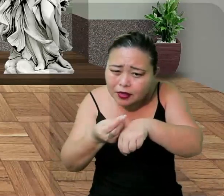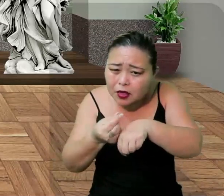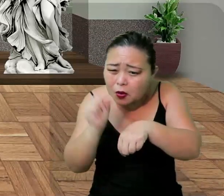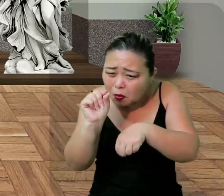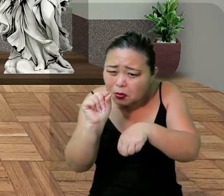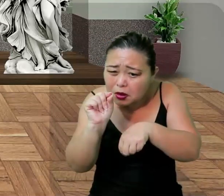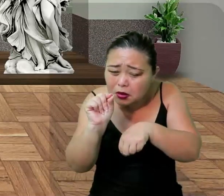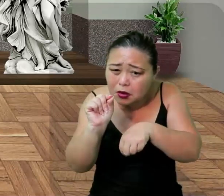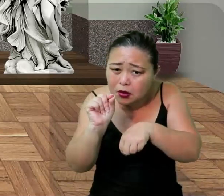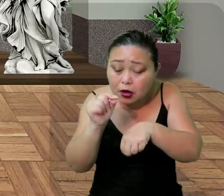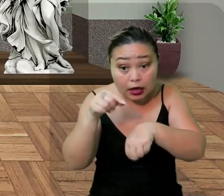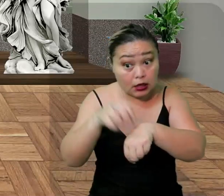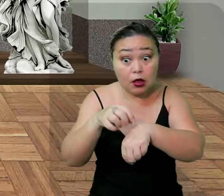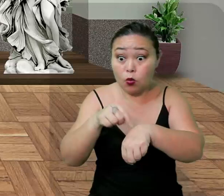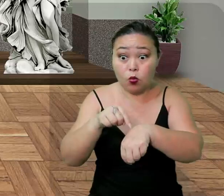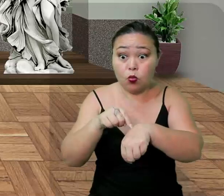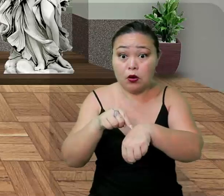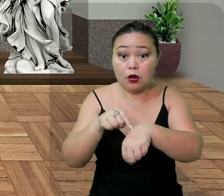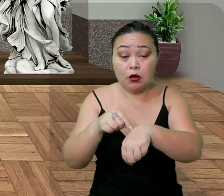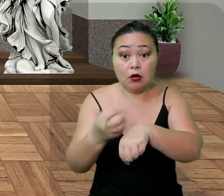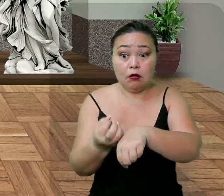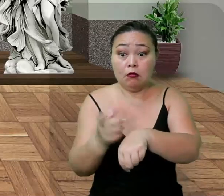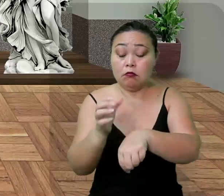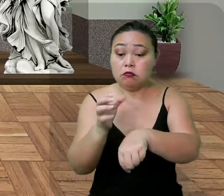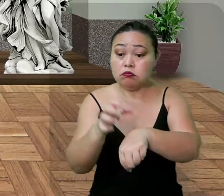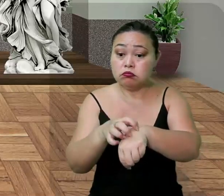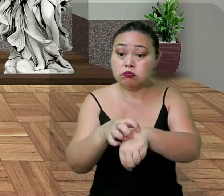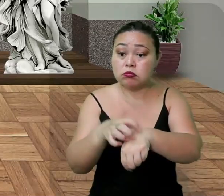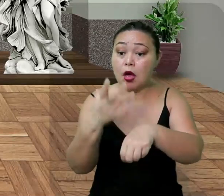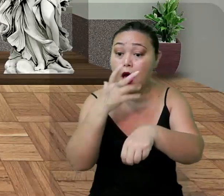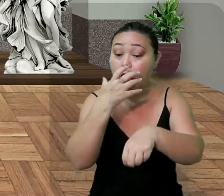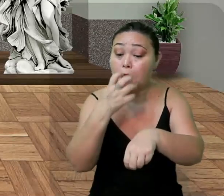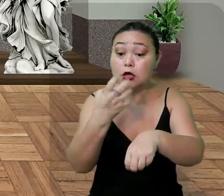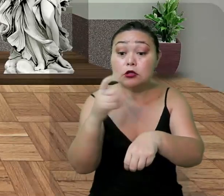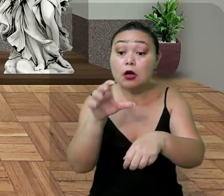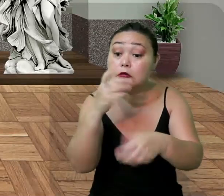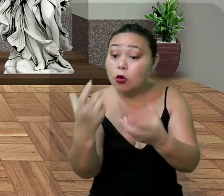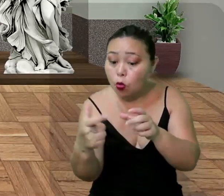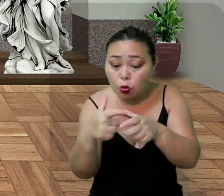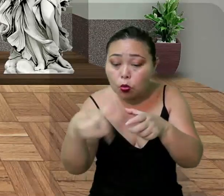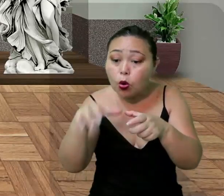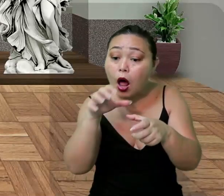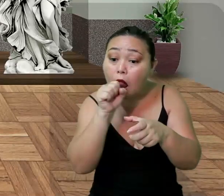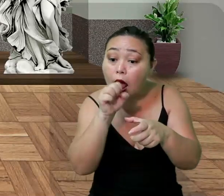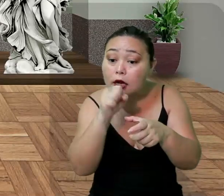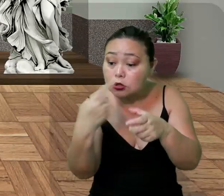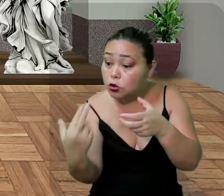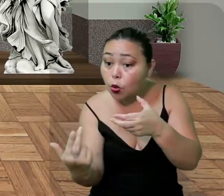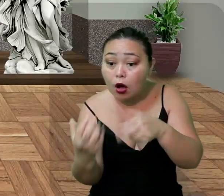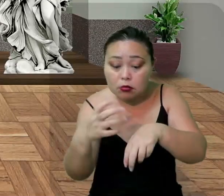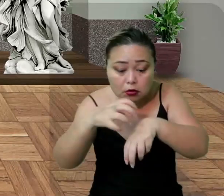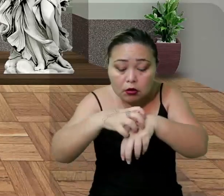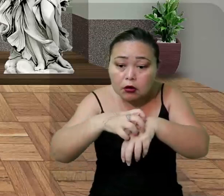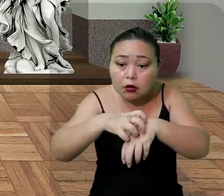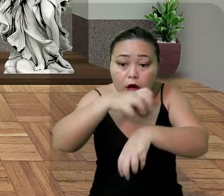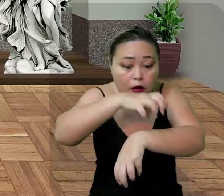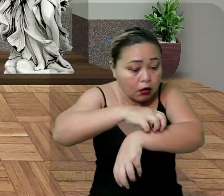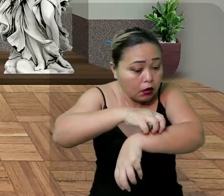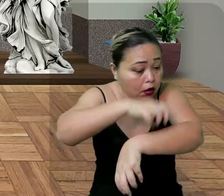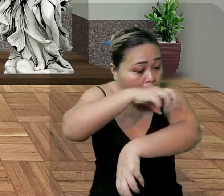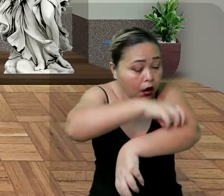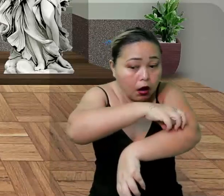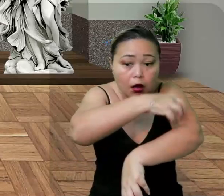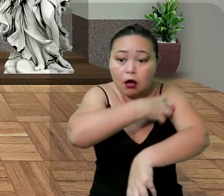é bem pequenininho, né? Esse não. Era do tamanho de uma laranja pelo corpo. A